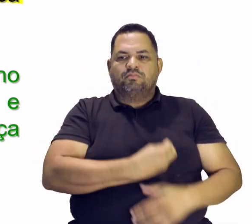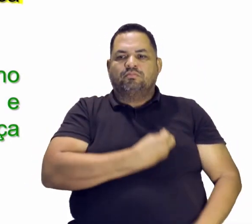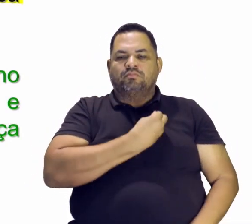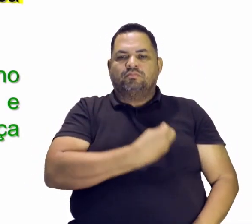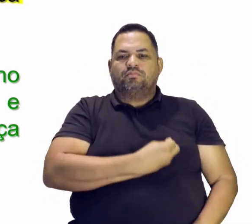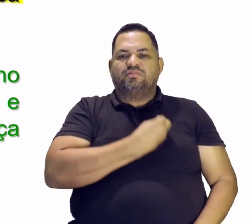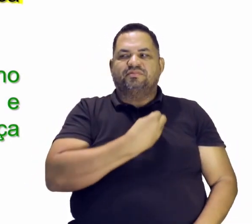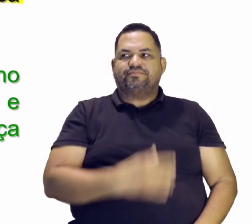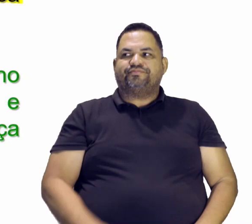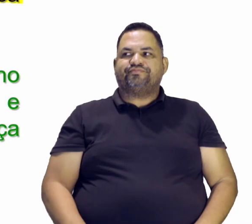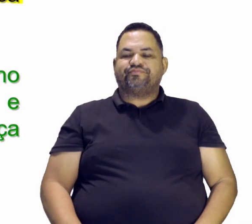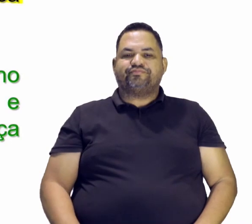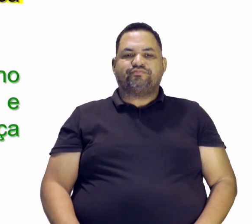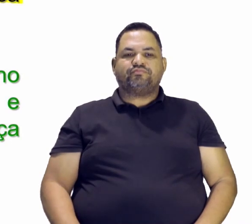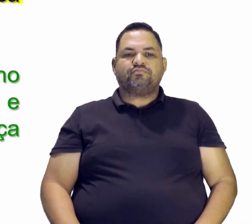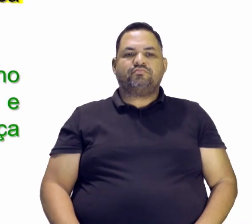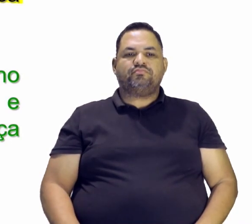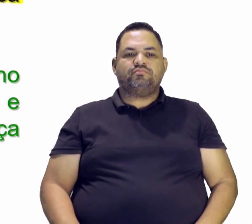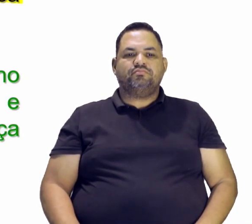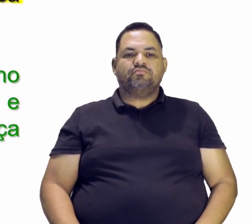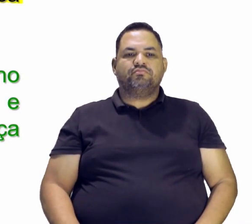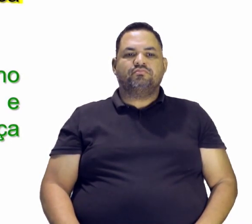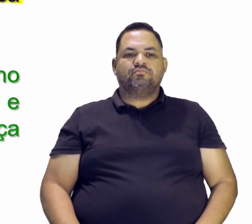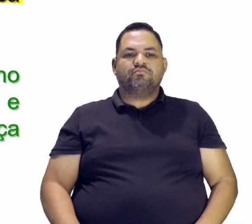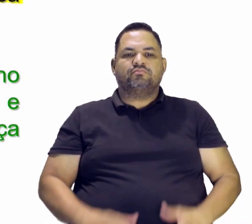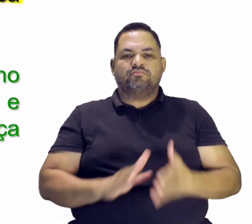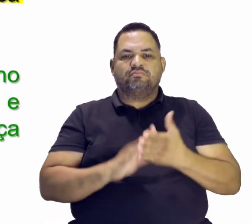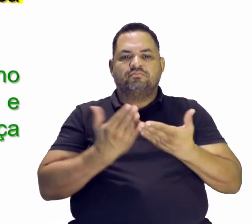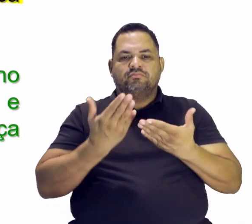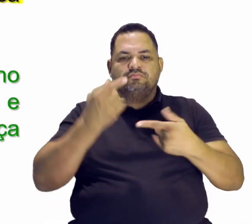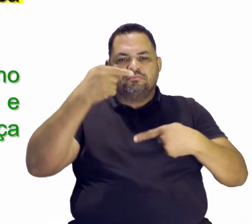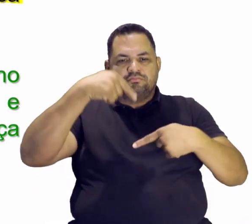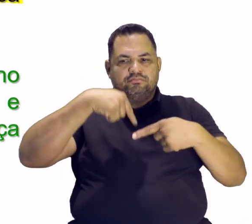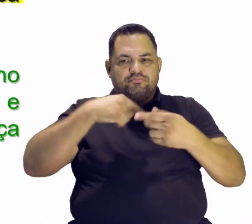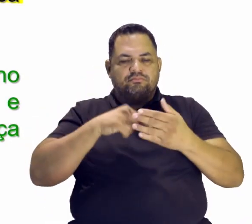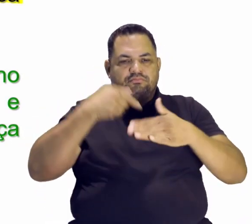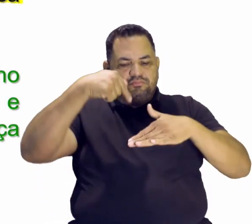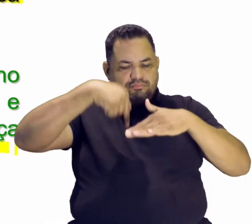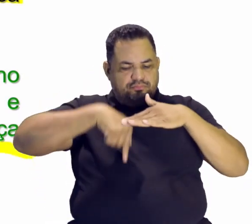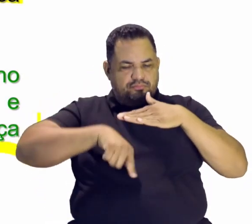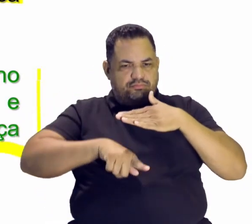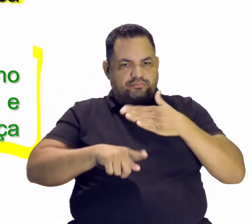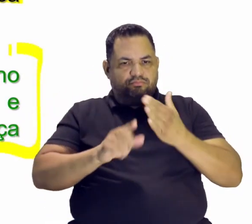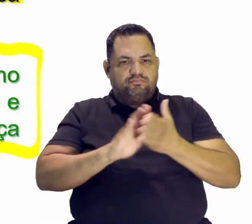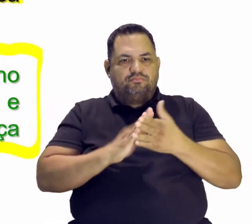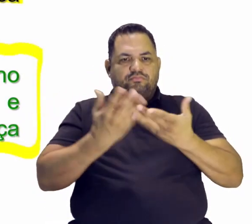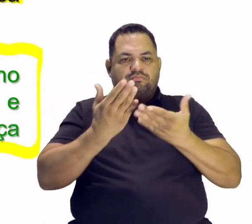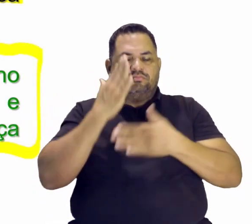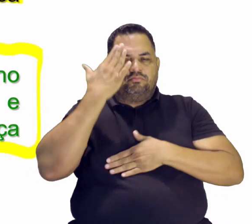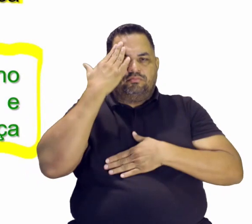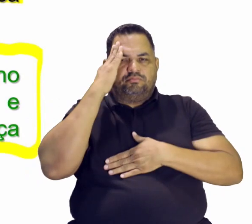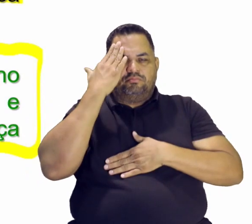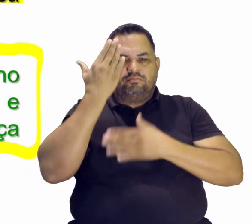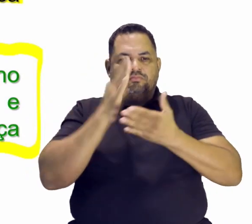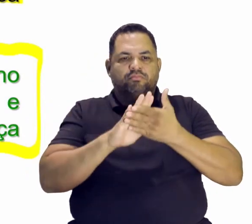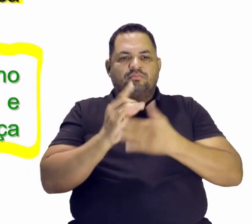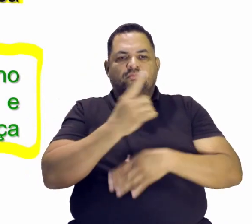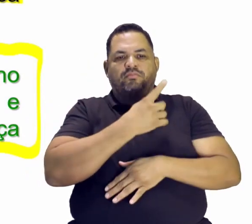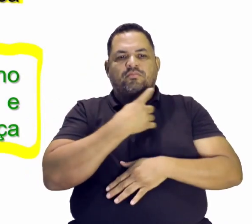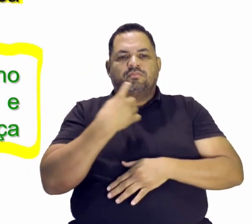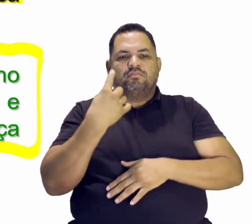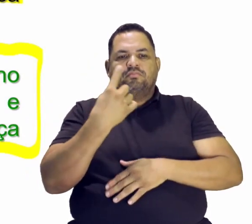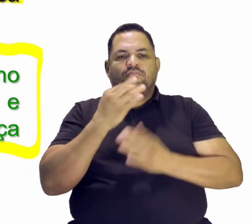da vida. Afunilando mais um pouquinho esse nosso entendimento, o nosso